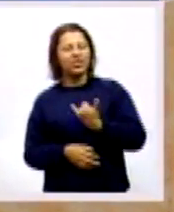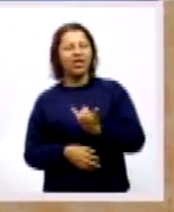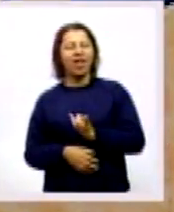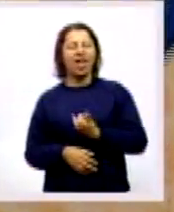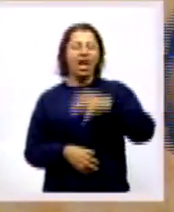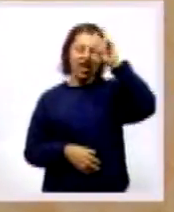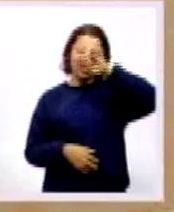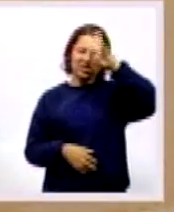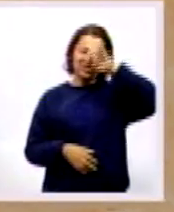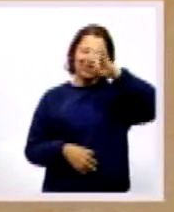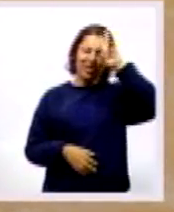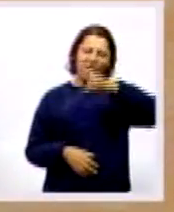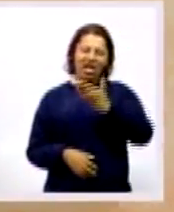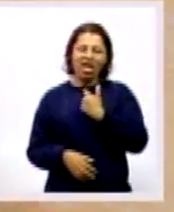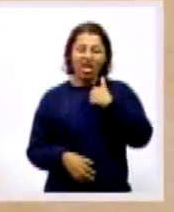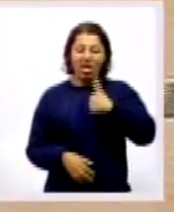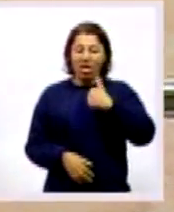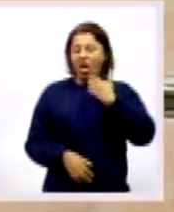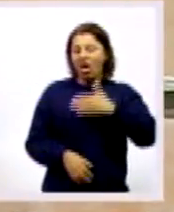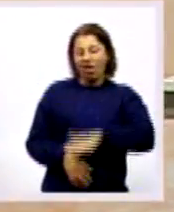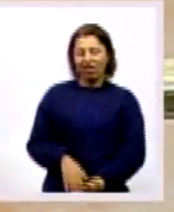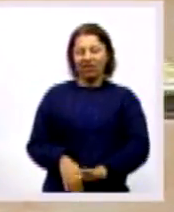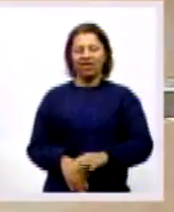essas histórias.